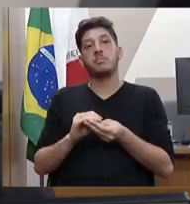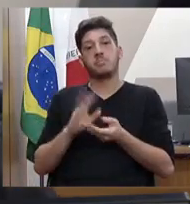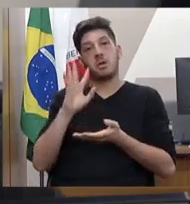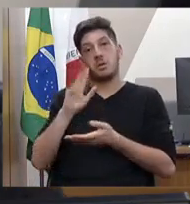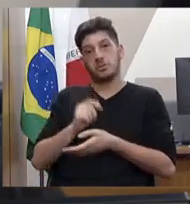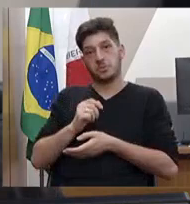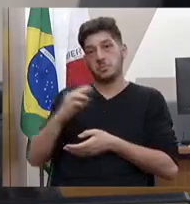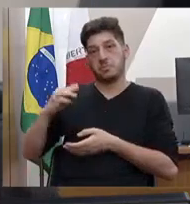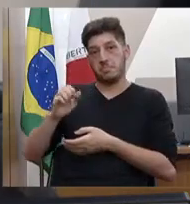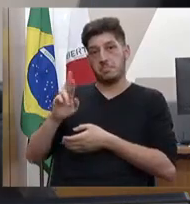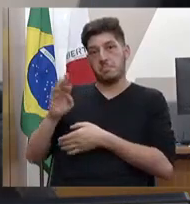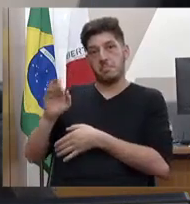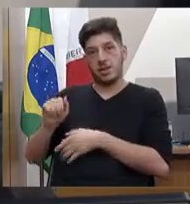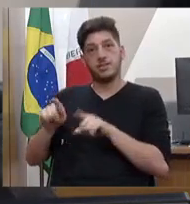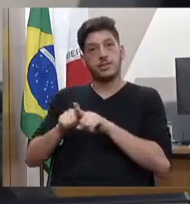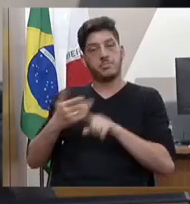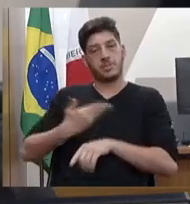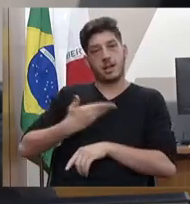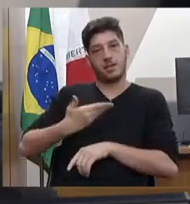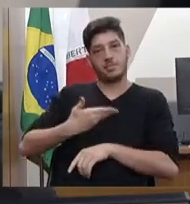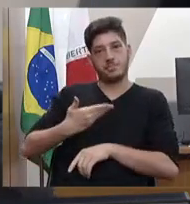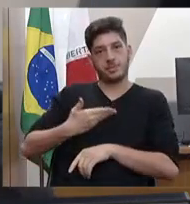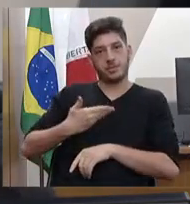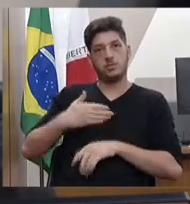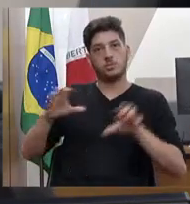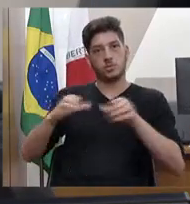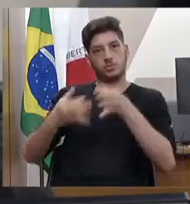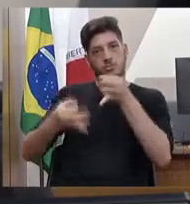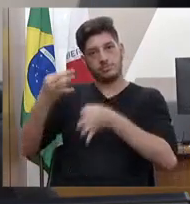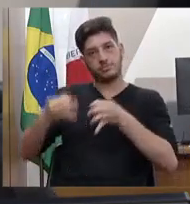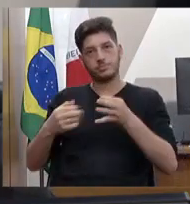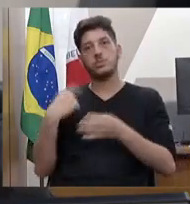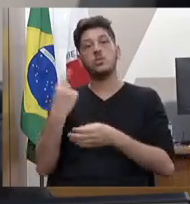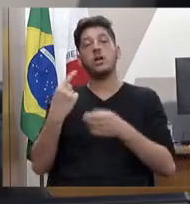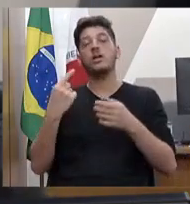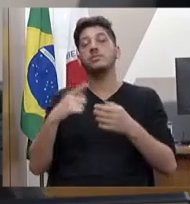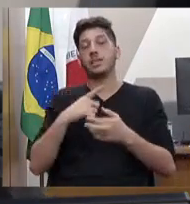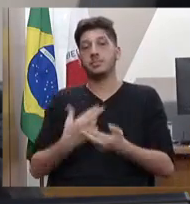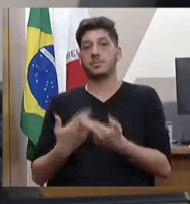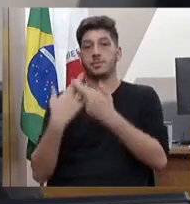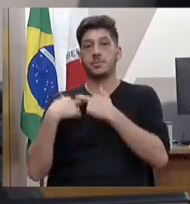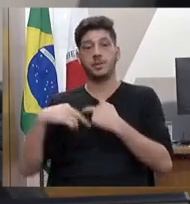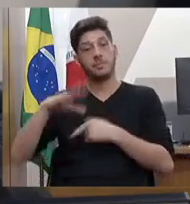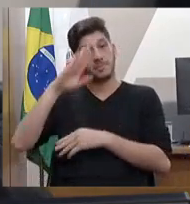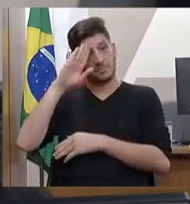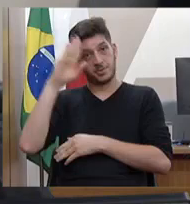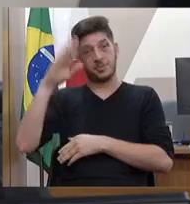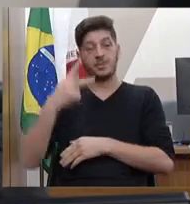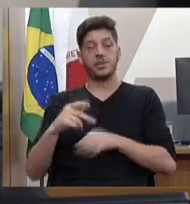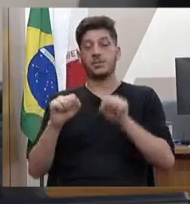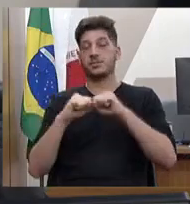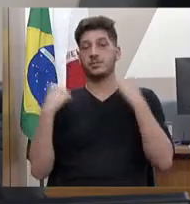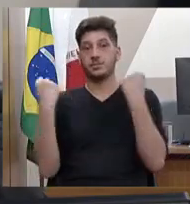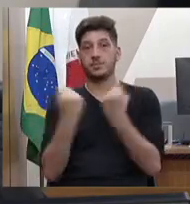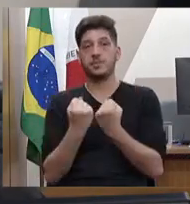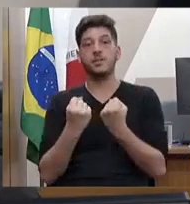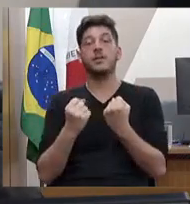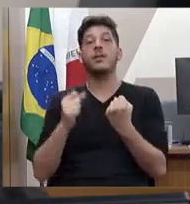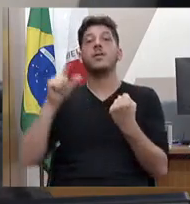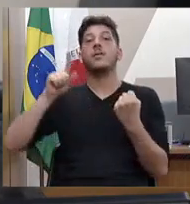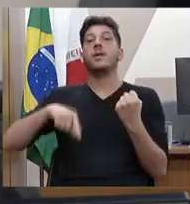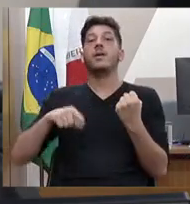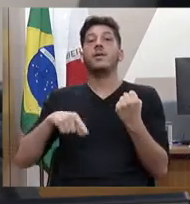e os companheiros do fórum nós temos que dar uma tarefa prioritária de nosso seminário Betão é dar